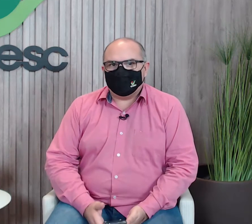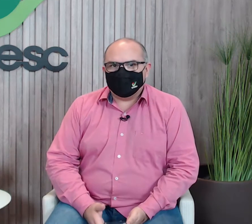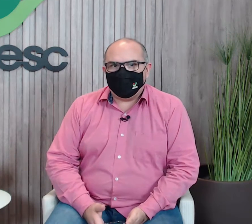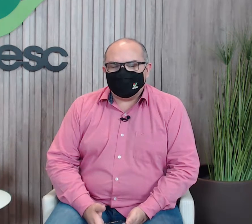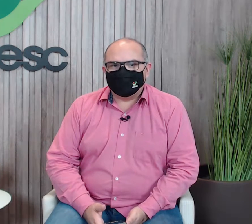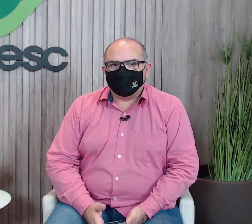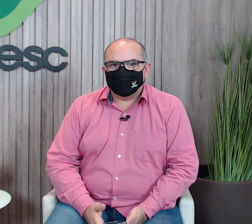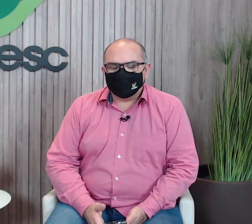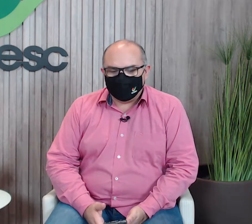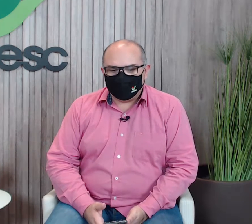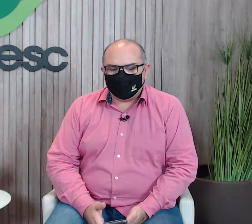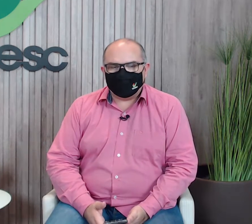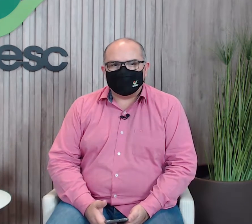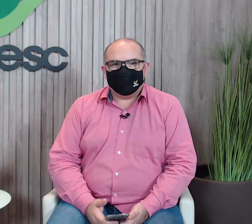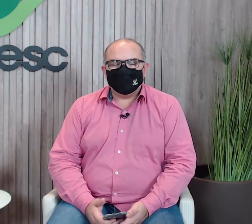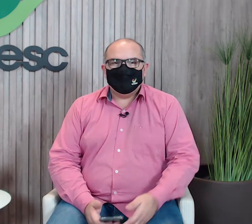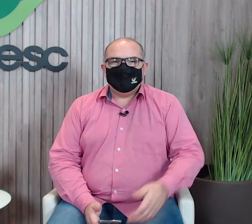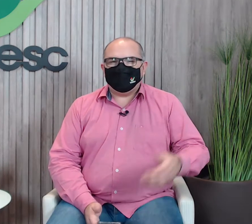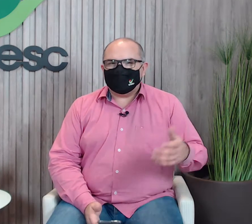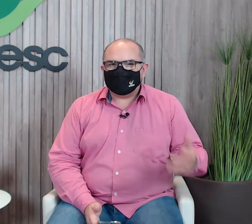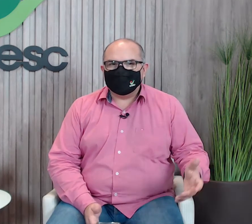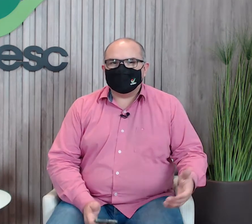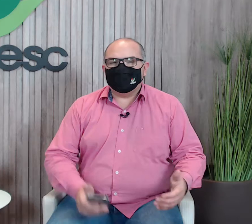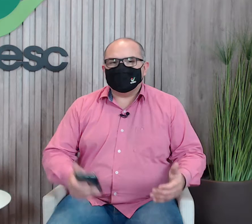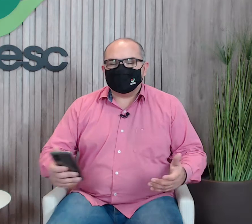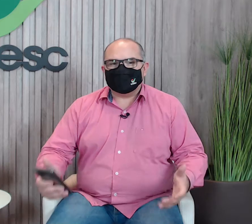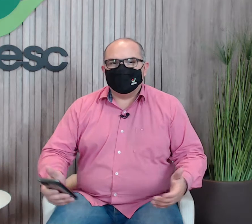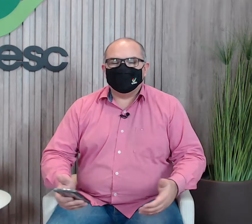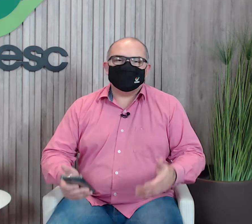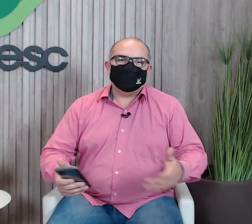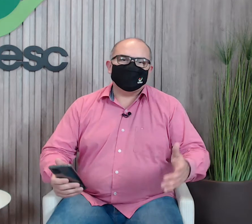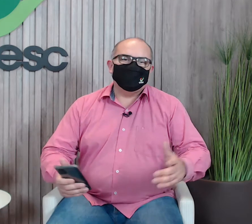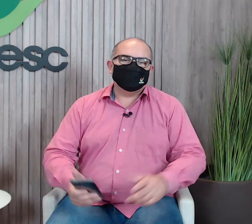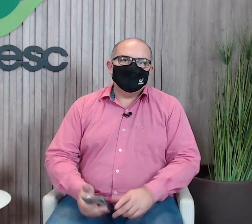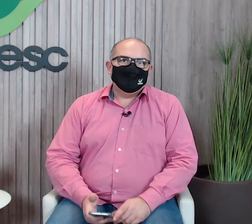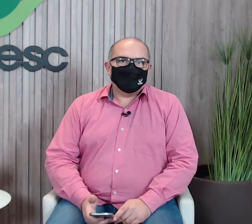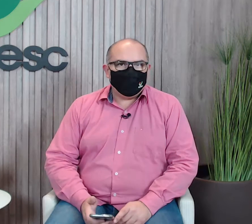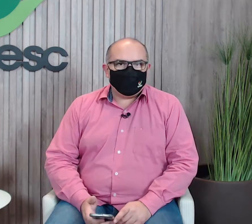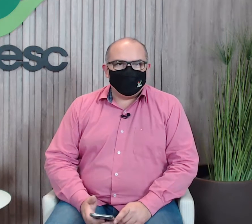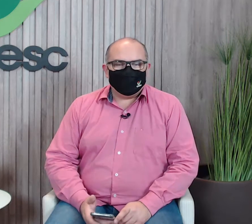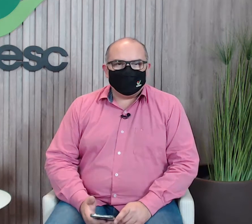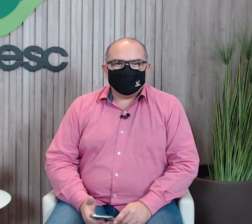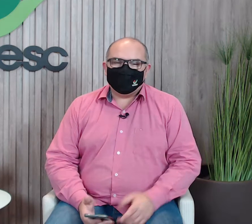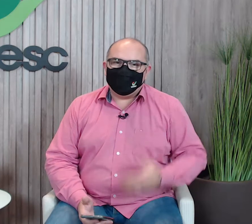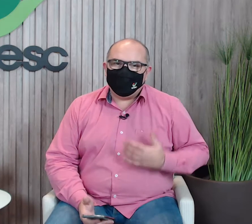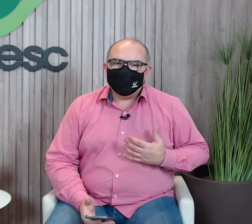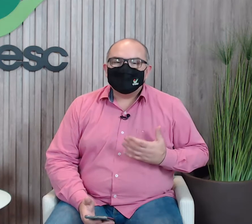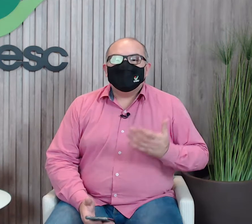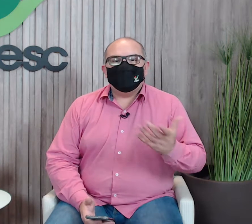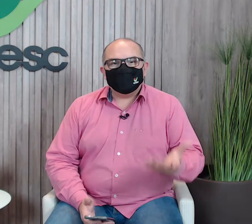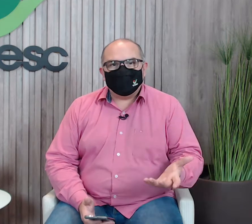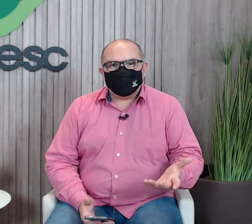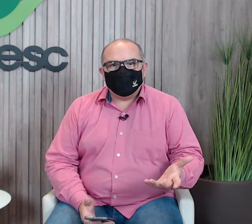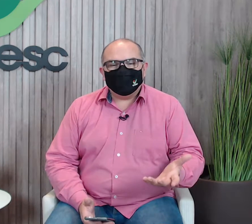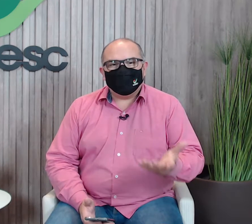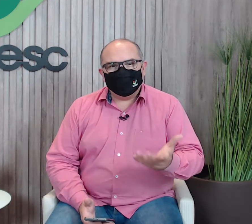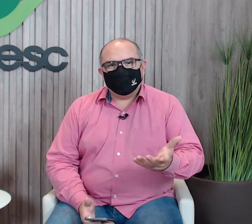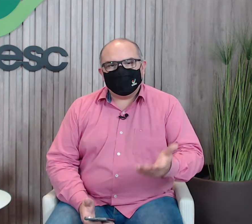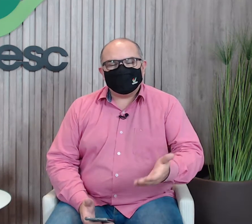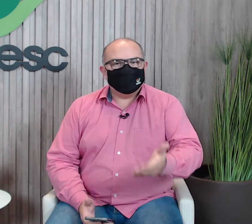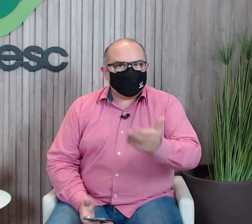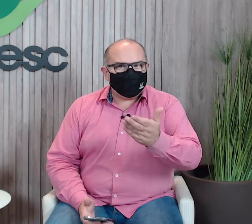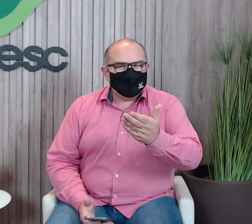que fazem parte do cotidiano da Universidade. Na pesquisa, na extensão, nas relações com a comunidade. Afinal, é nosso dever